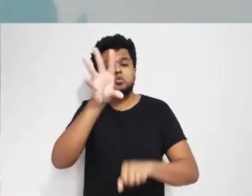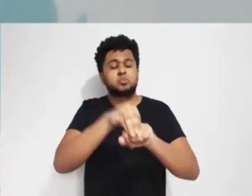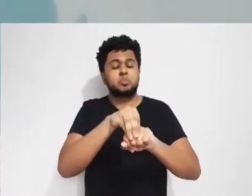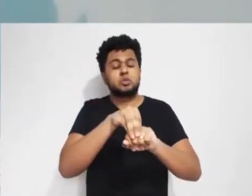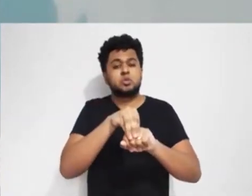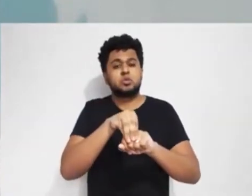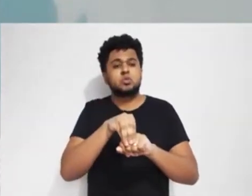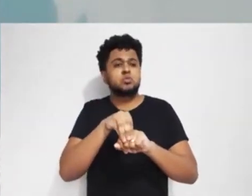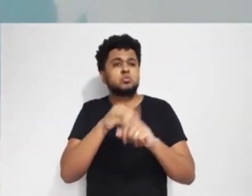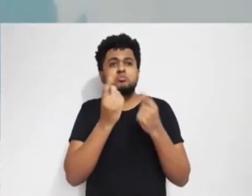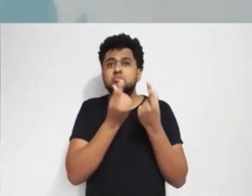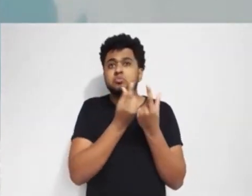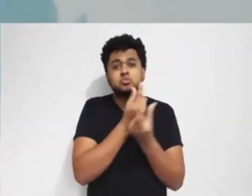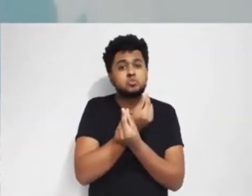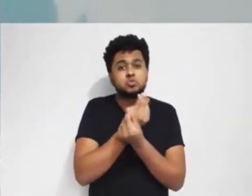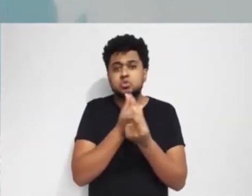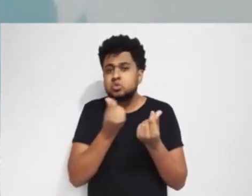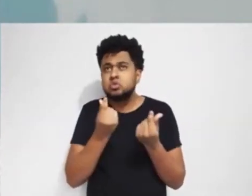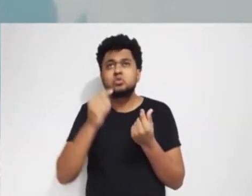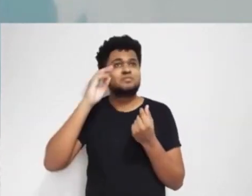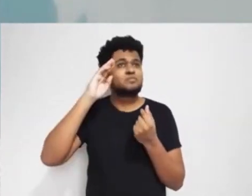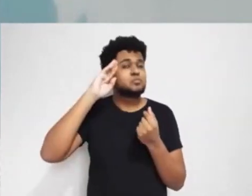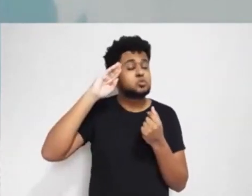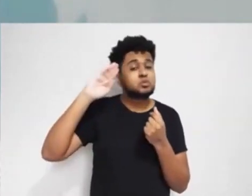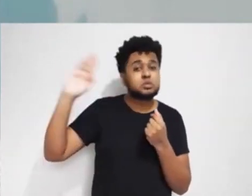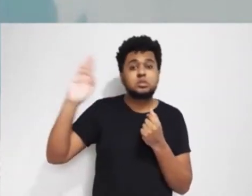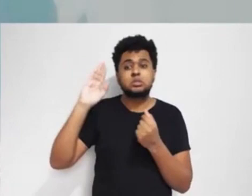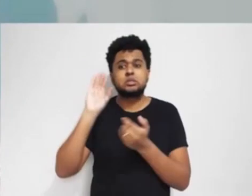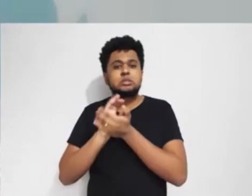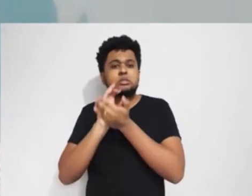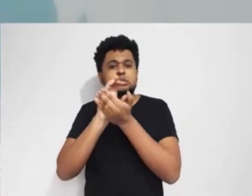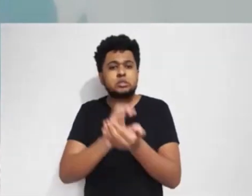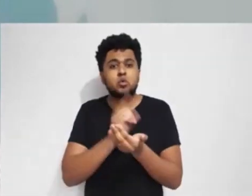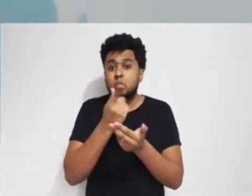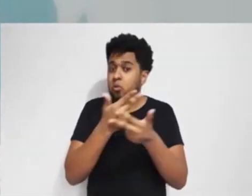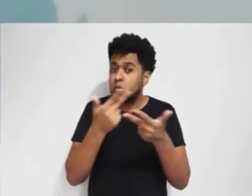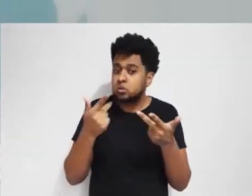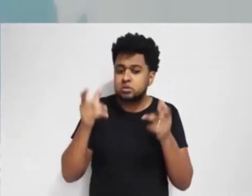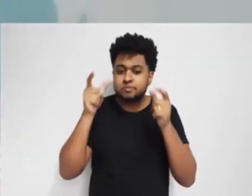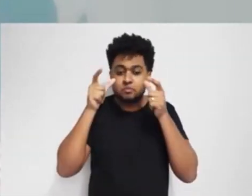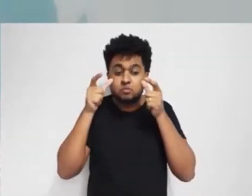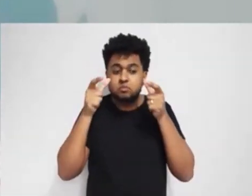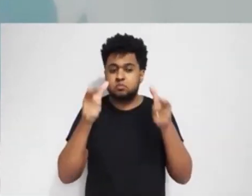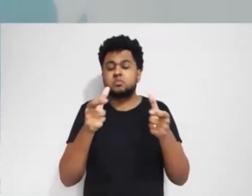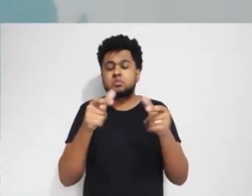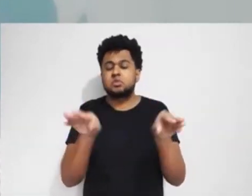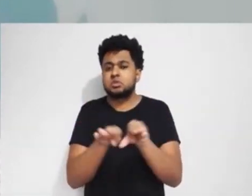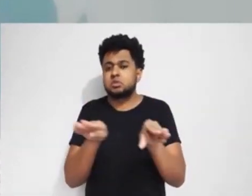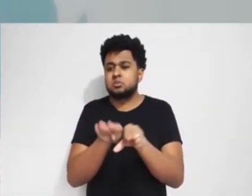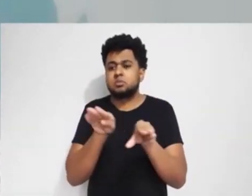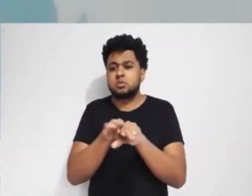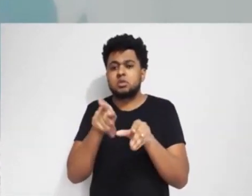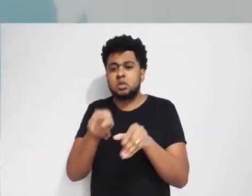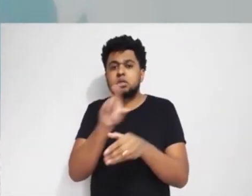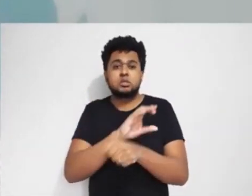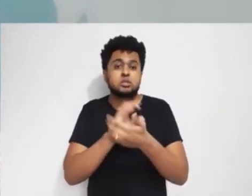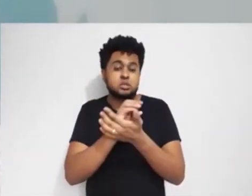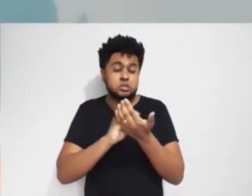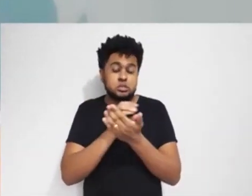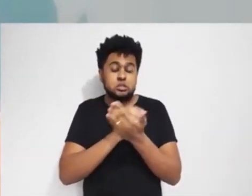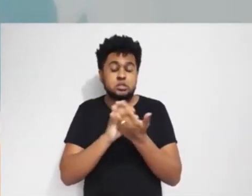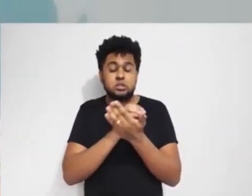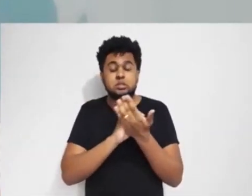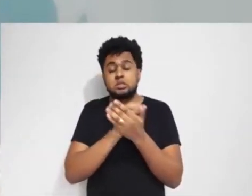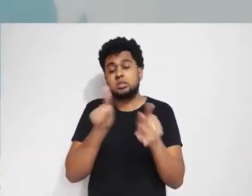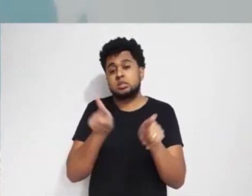recursos e prioridades, investimentos, e uma coisa que me chamou a atenção também nessa perspectiva da ciência, e que é um grande desafio,